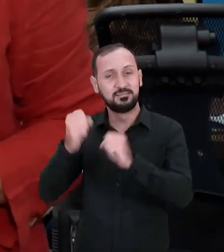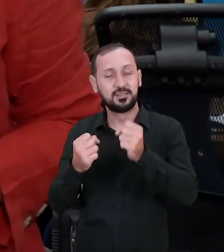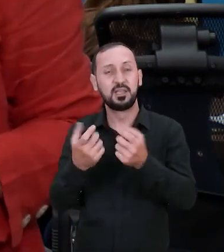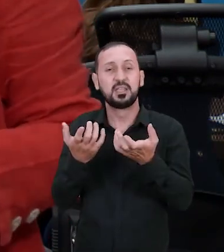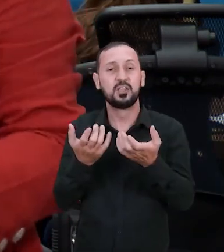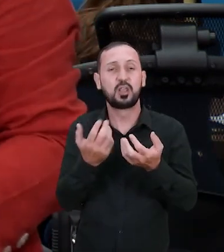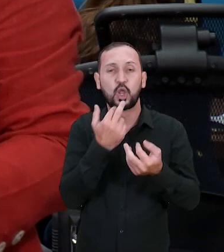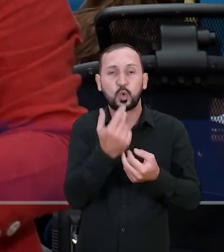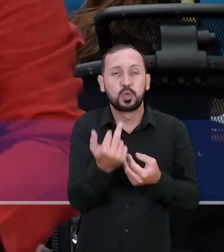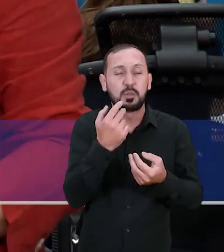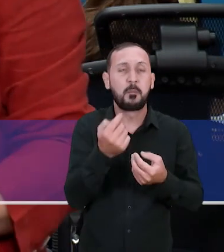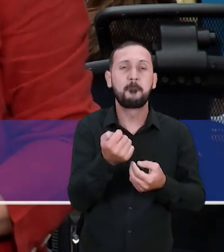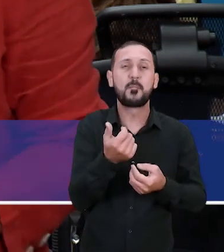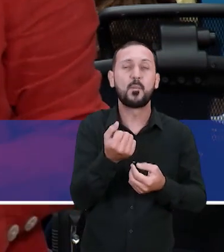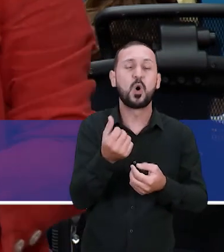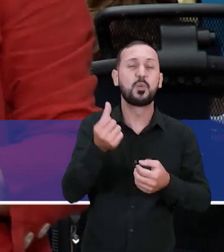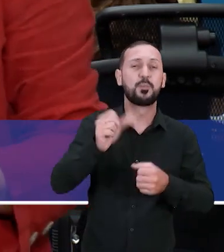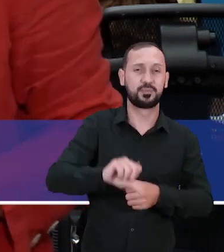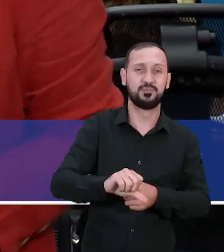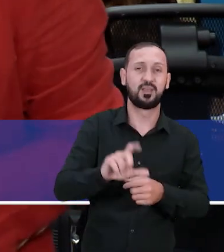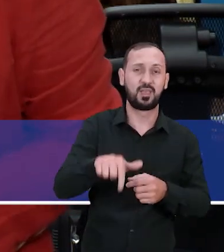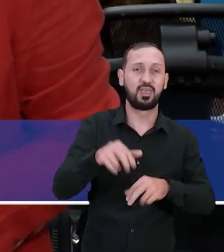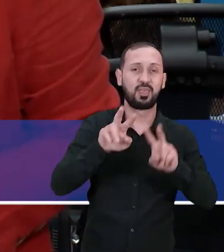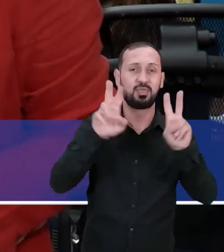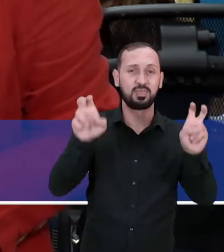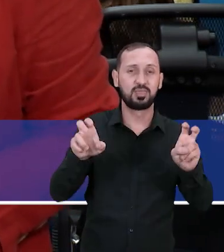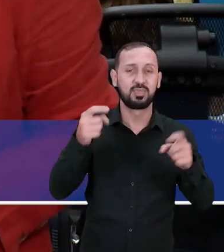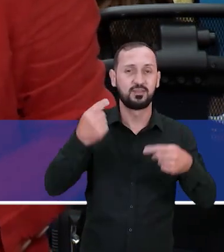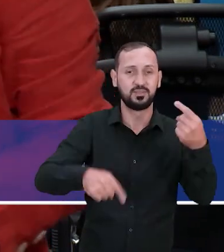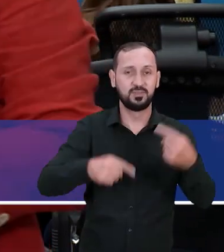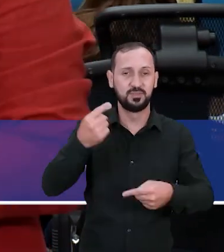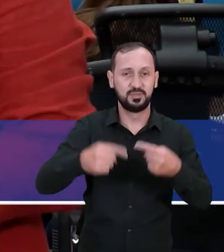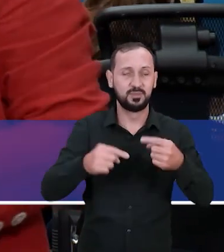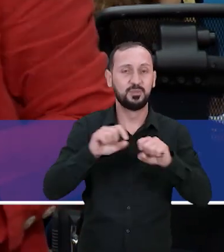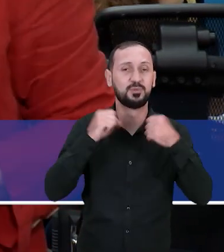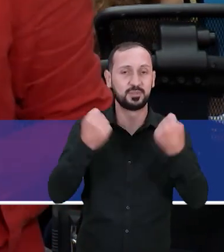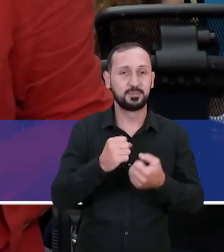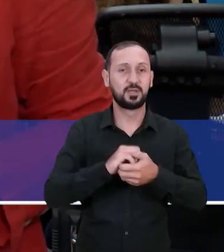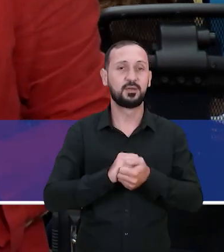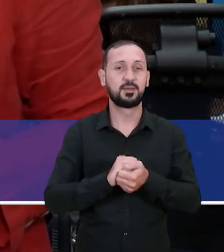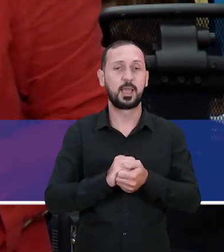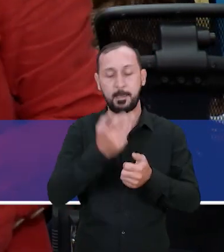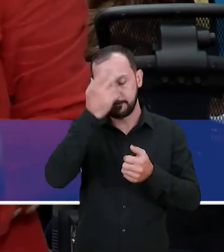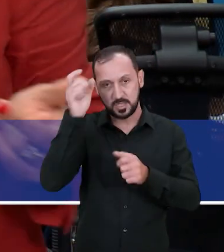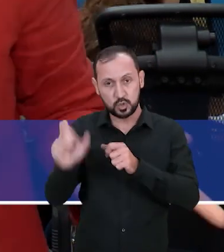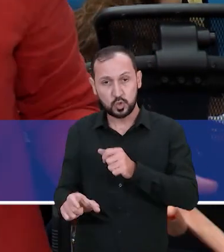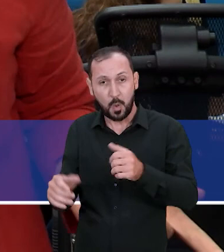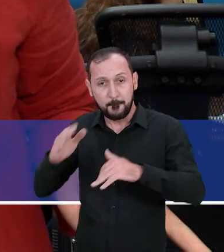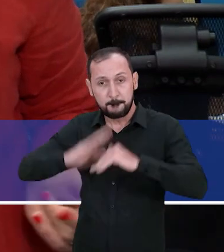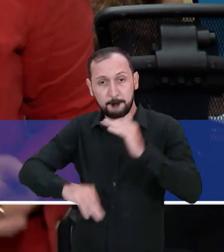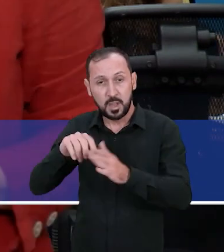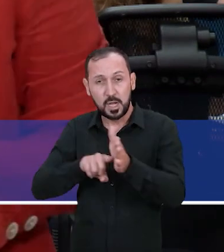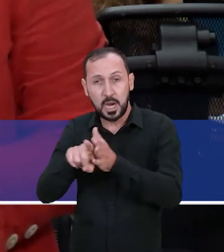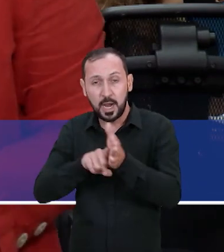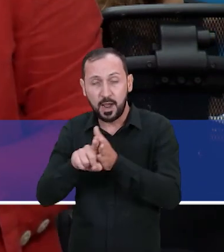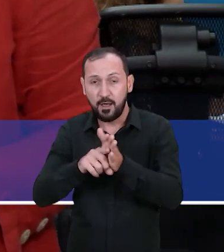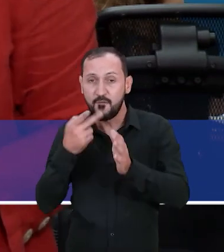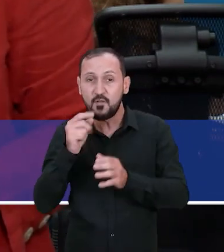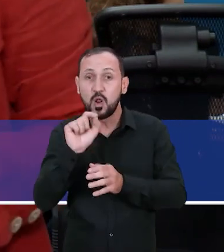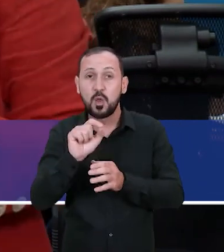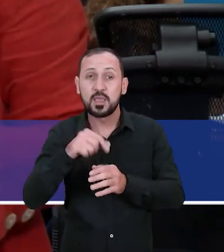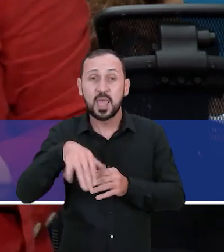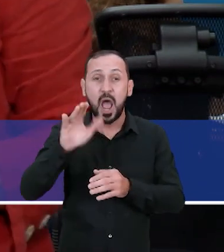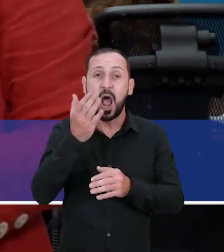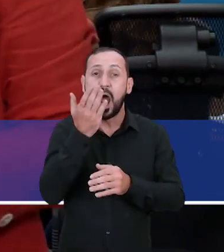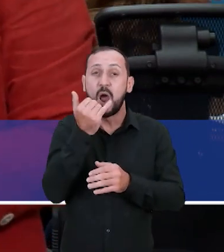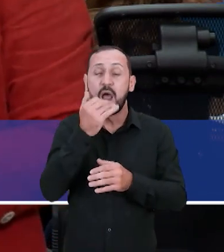com pouco valor nutricional. Esse foi um dos temas debatidos durante o seminário. Os pesquisadores alertaram que